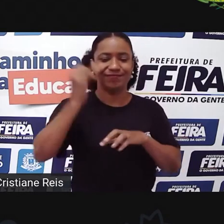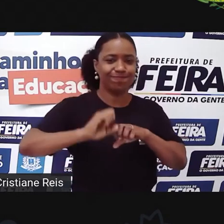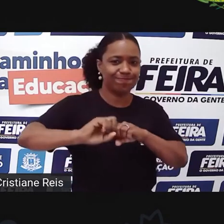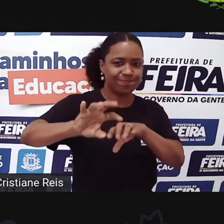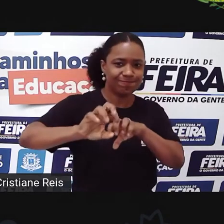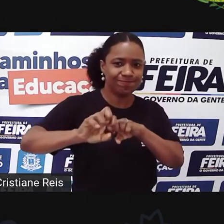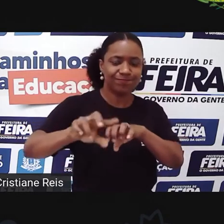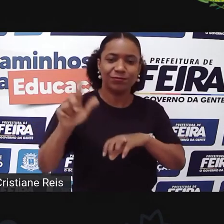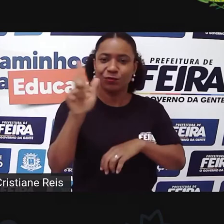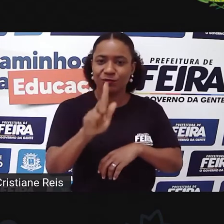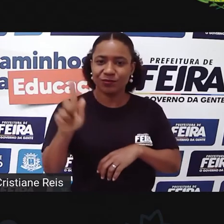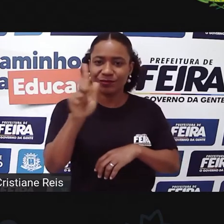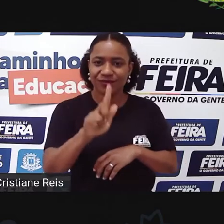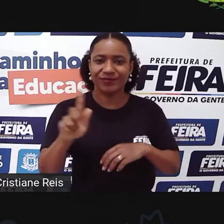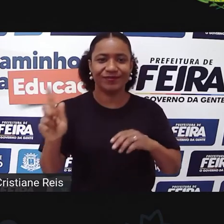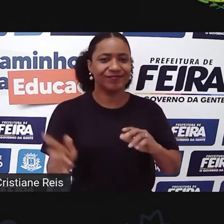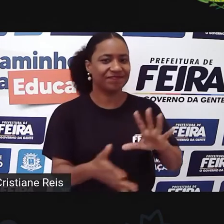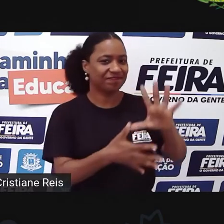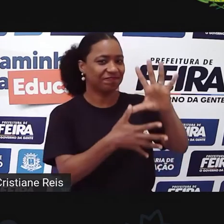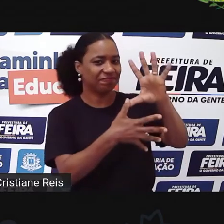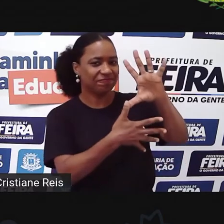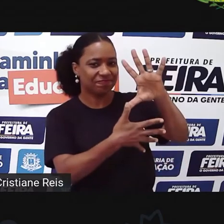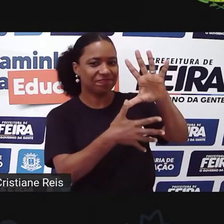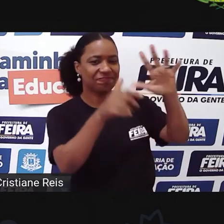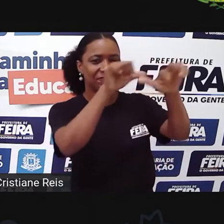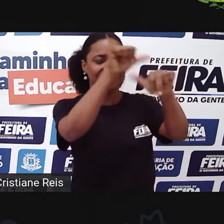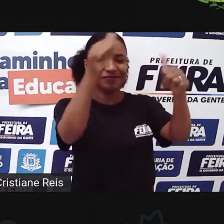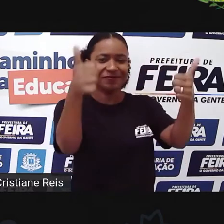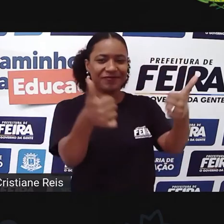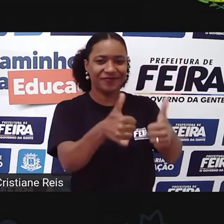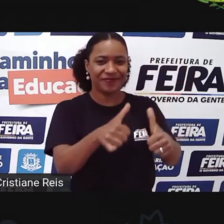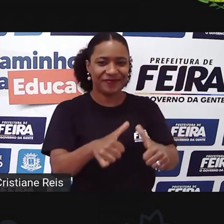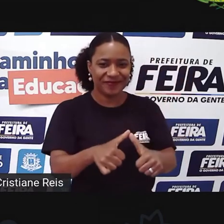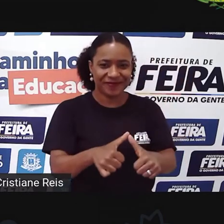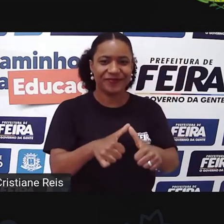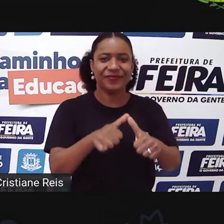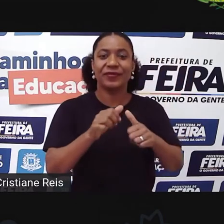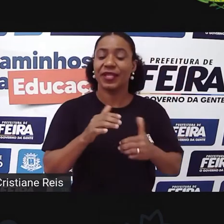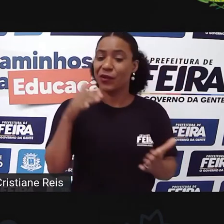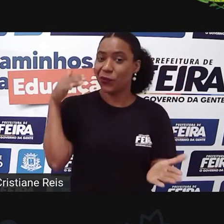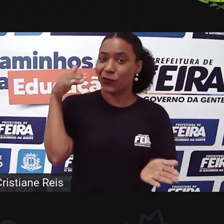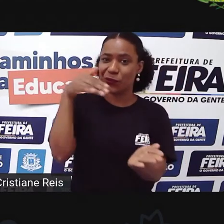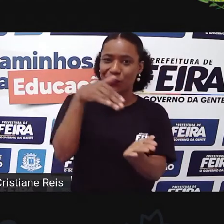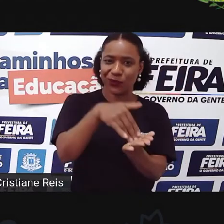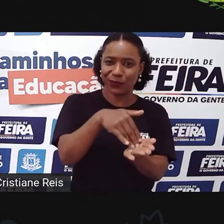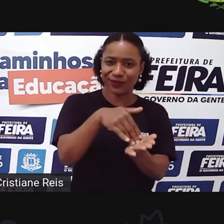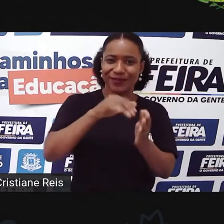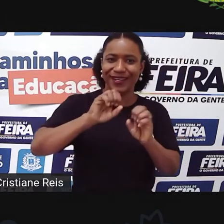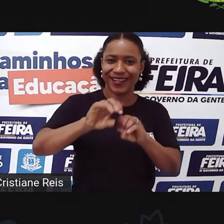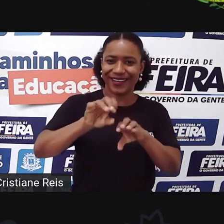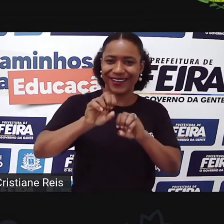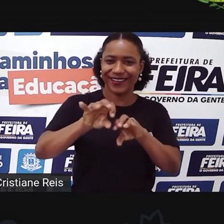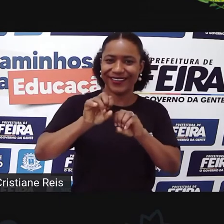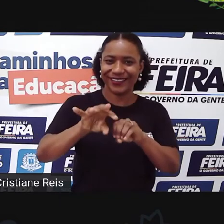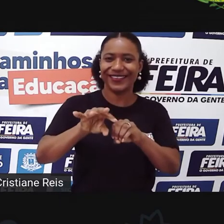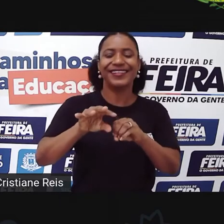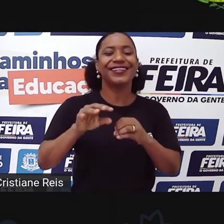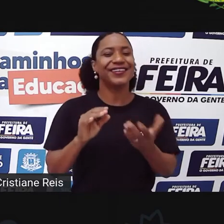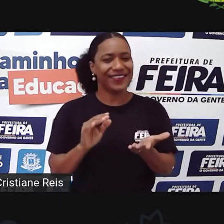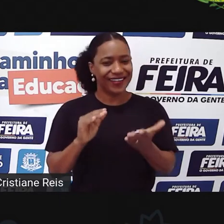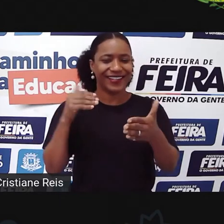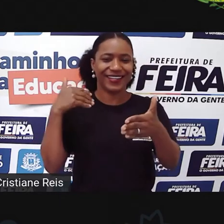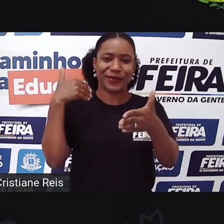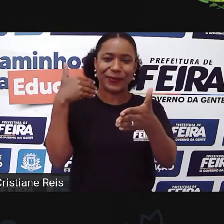para, né, nossa última aula, né, do ano letivo de 2021, que está terminando, né, em